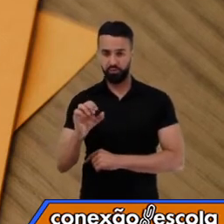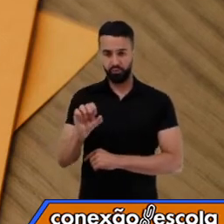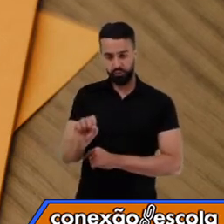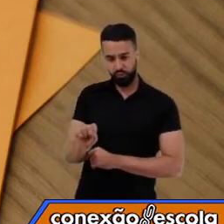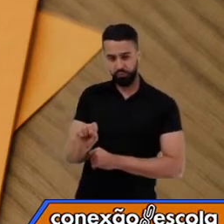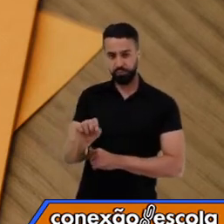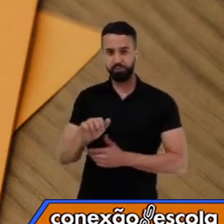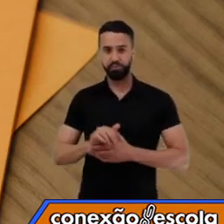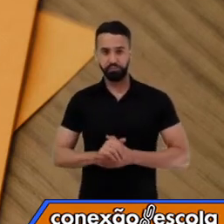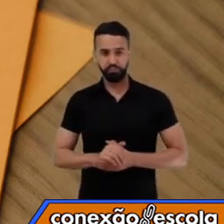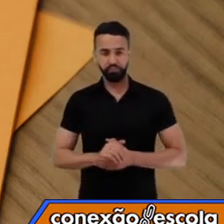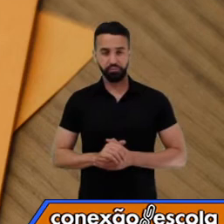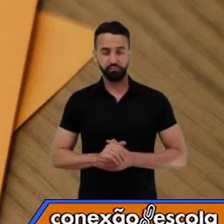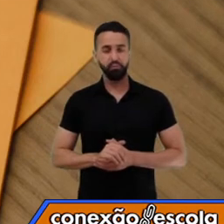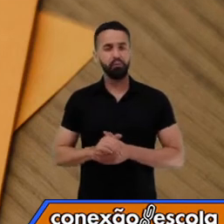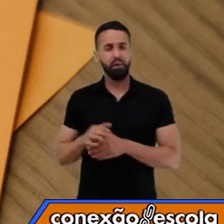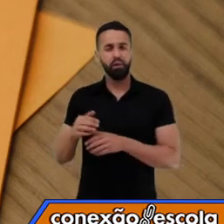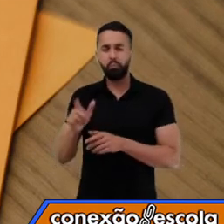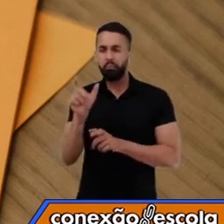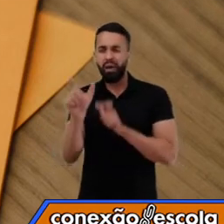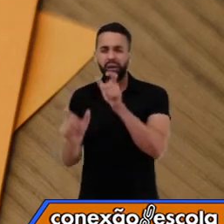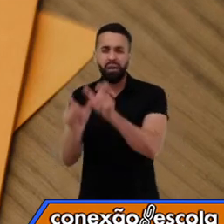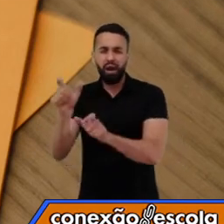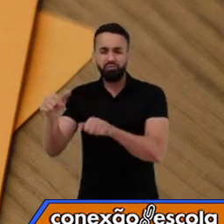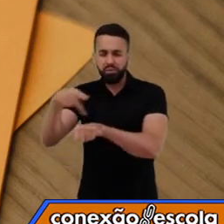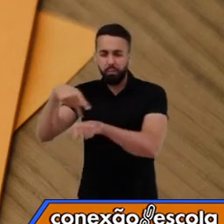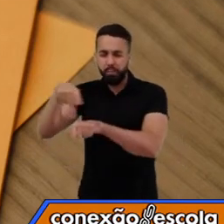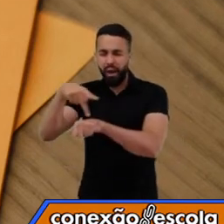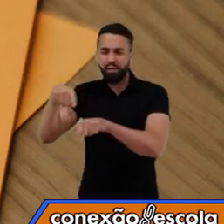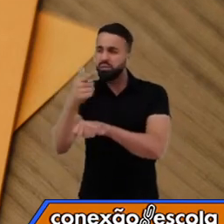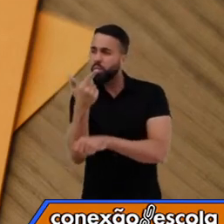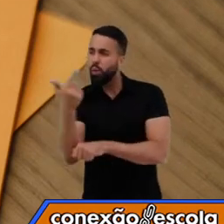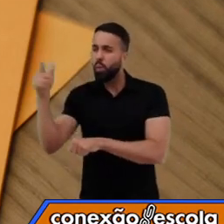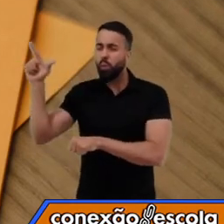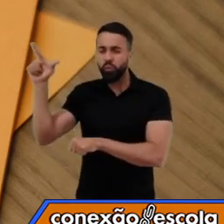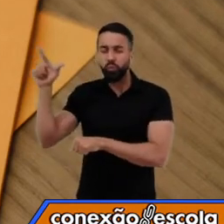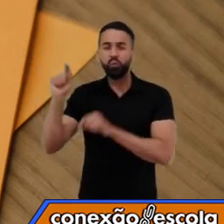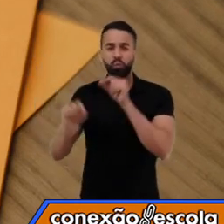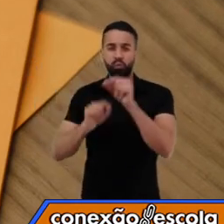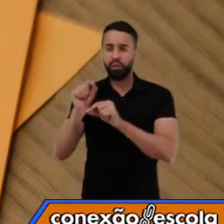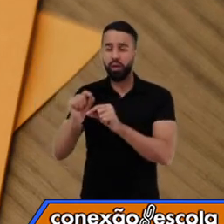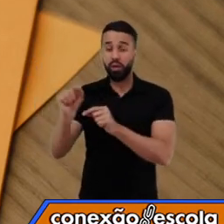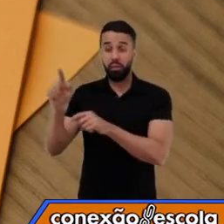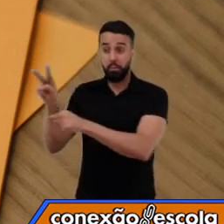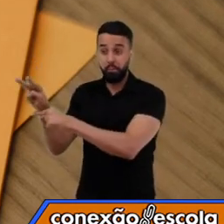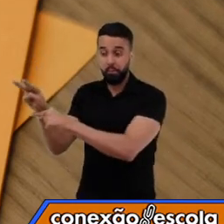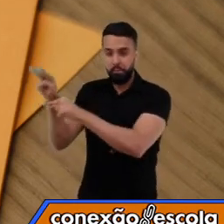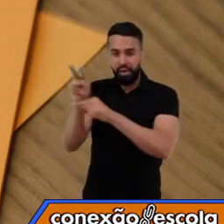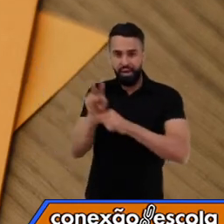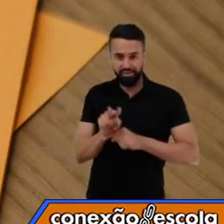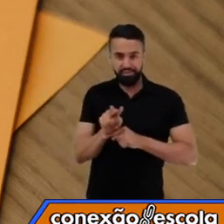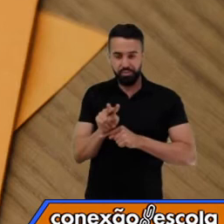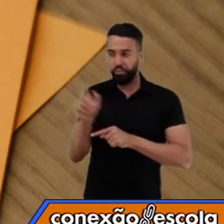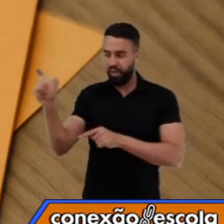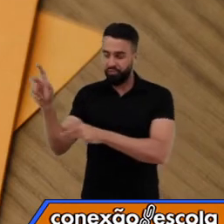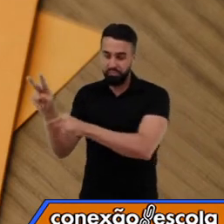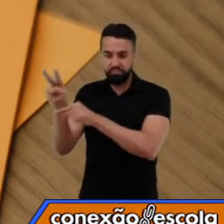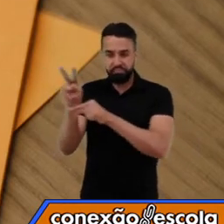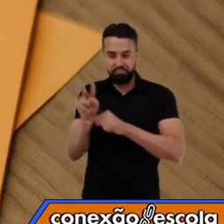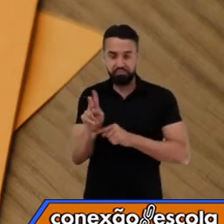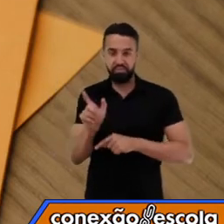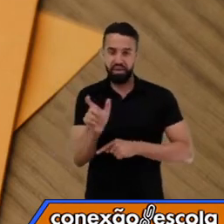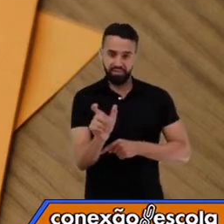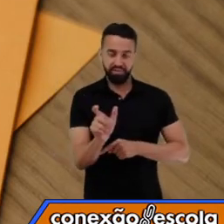os estrangeirismos e estrangeirismos são palavras que a gente toma emprestado de outras línguas isso acontece em